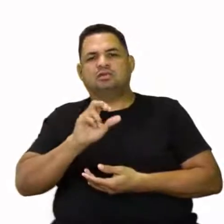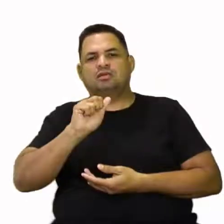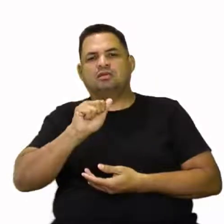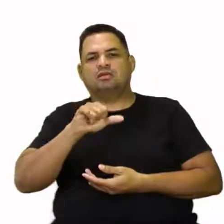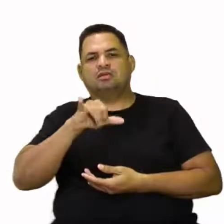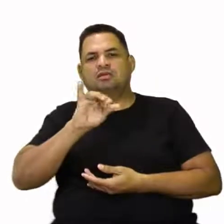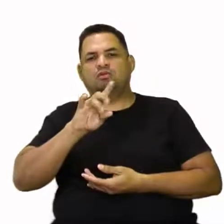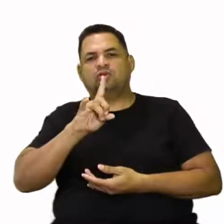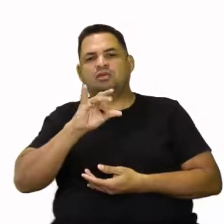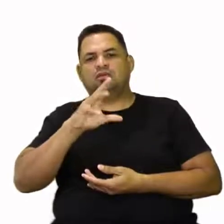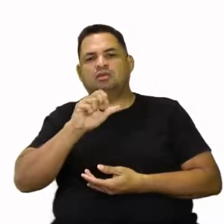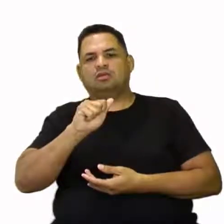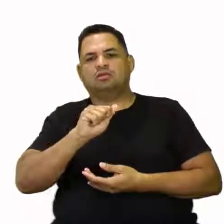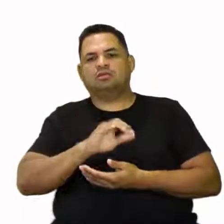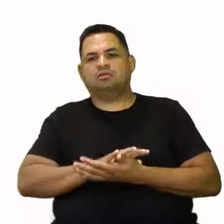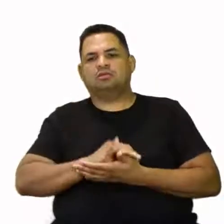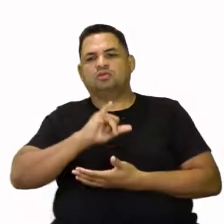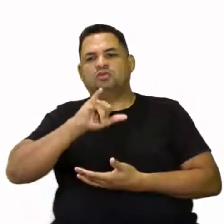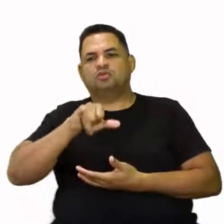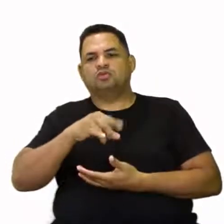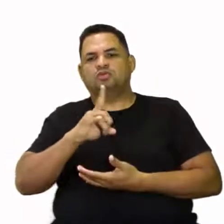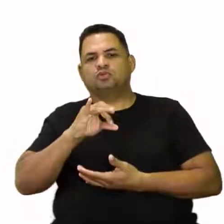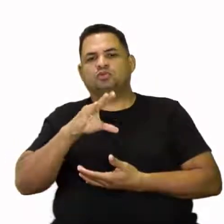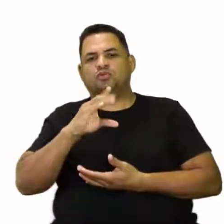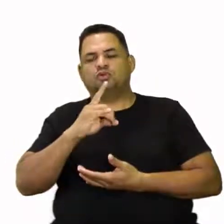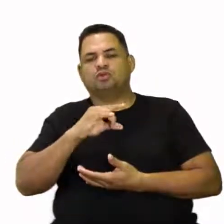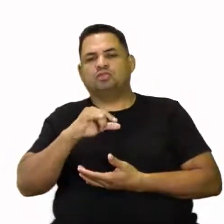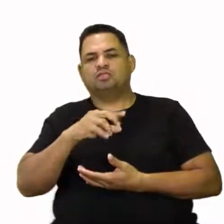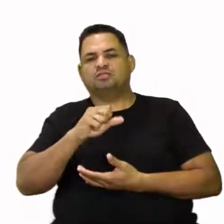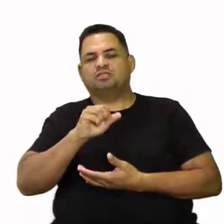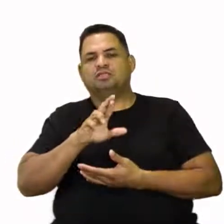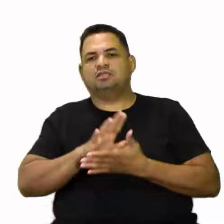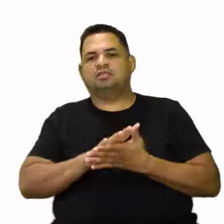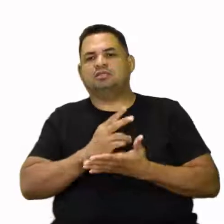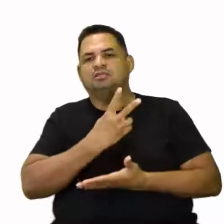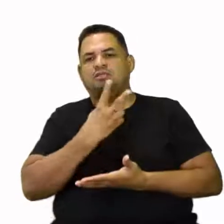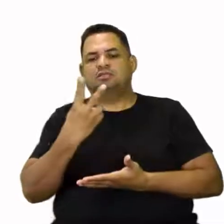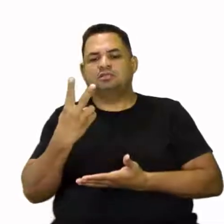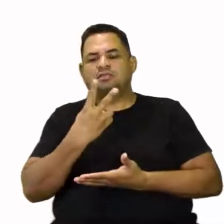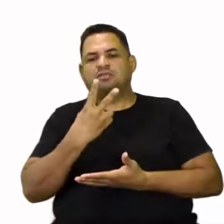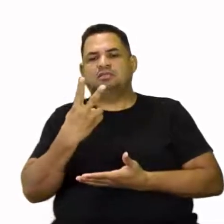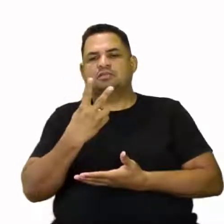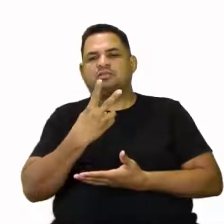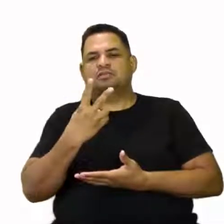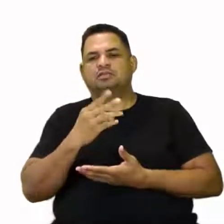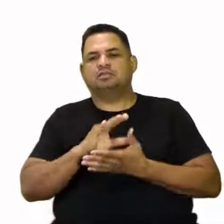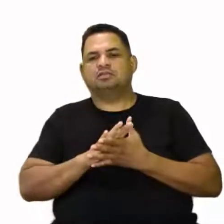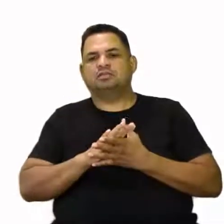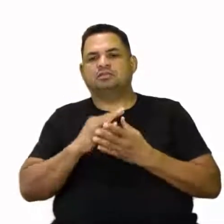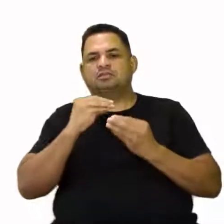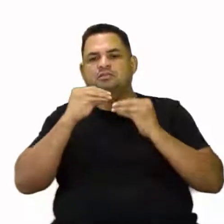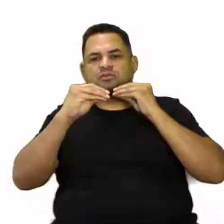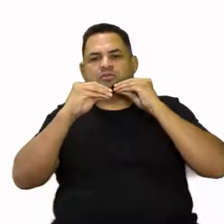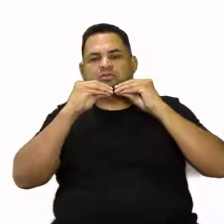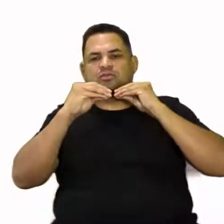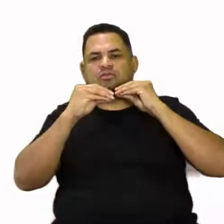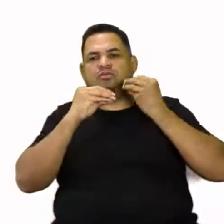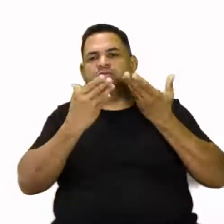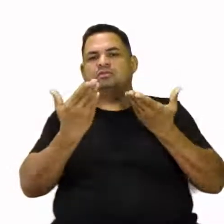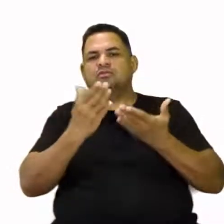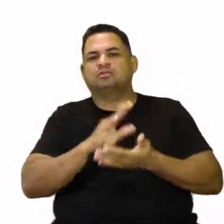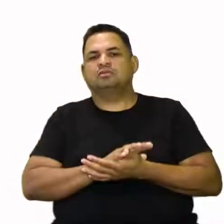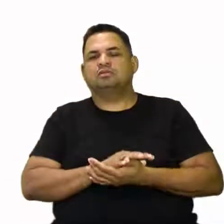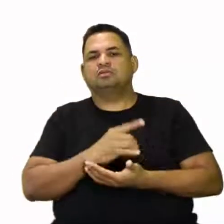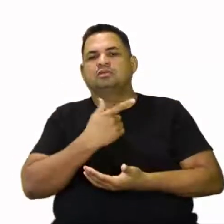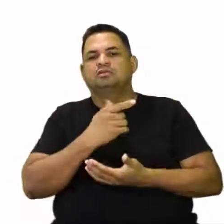Rayuela, do Júlio Cortázar. Ela é a segunda novela do escritor argentino Júlio Cortázar. Ela